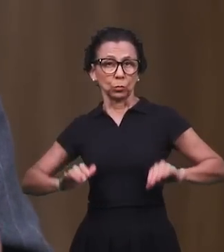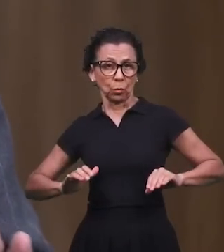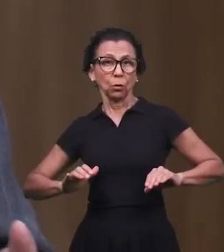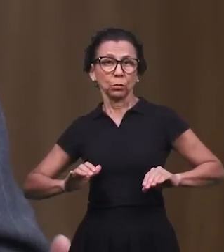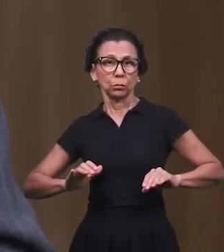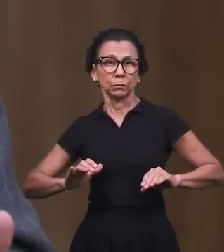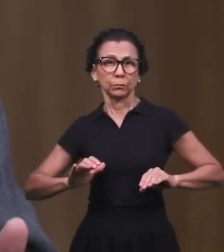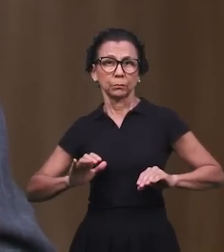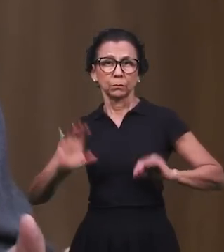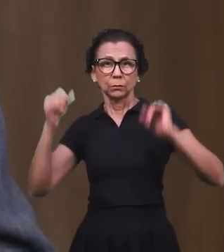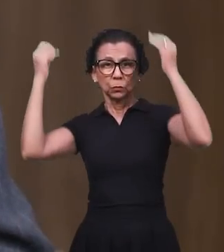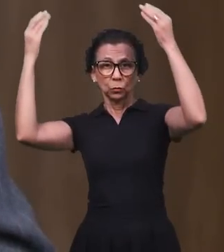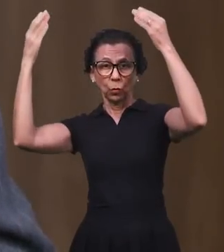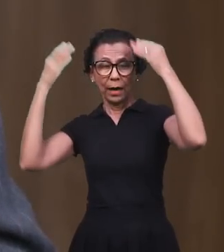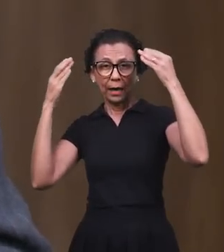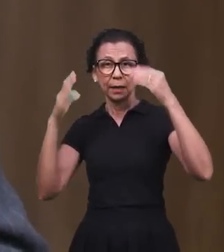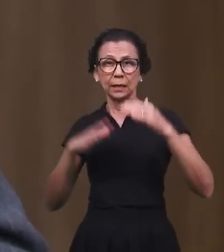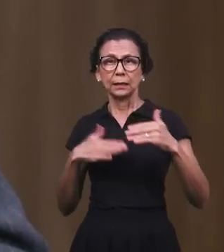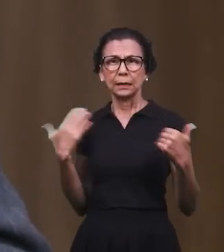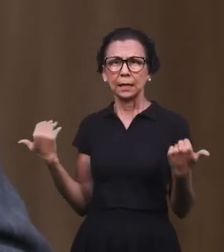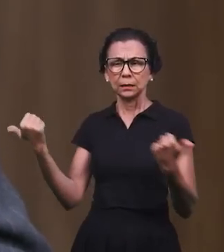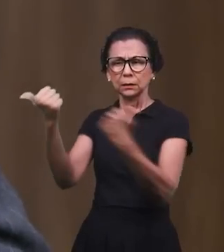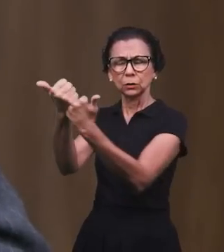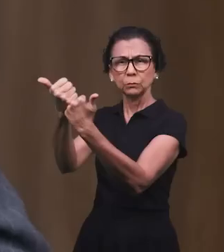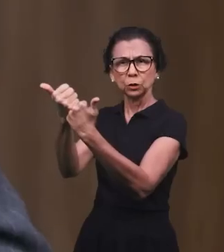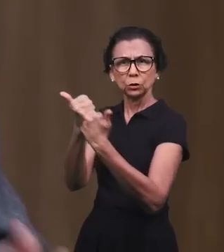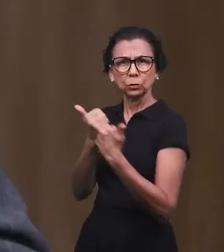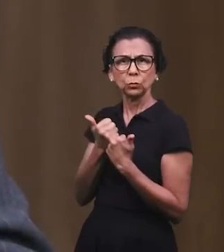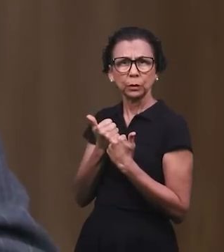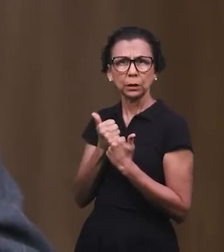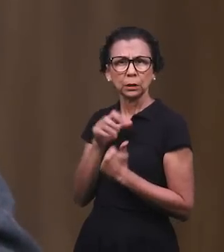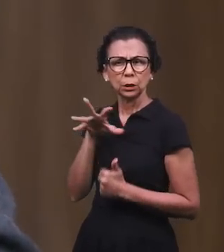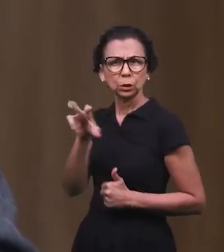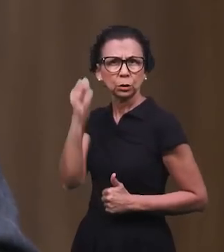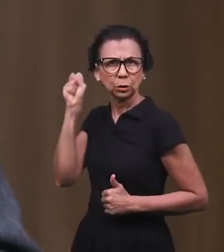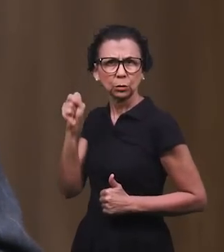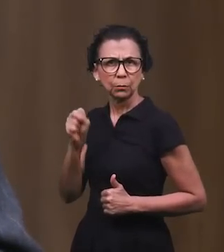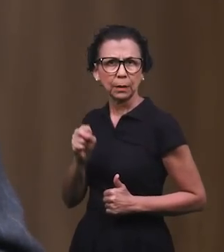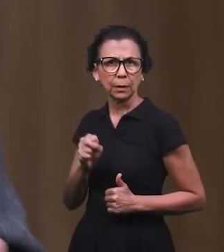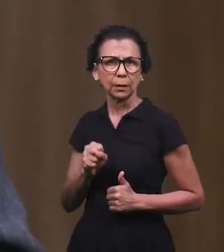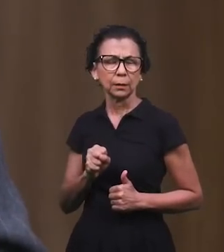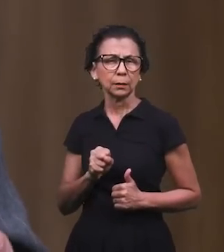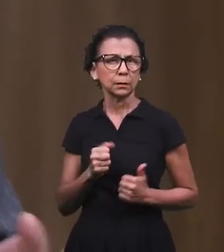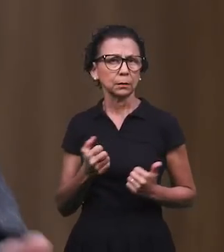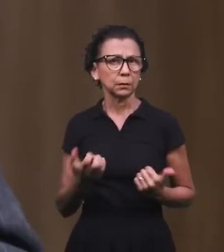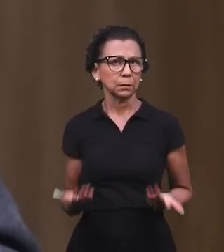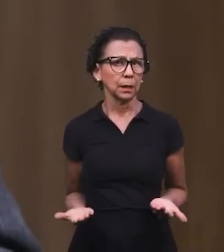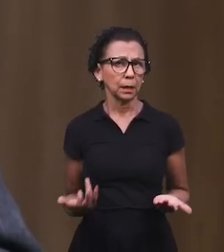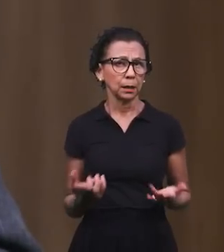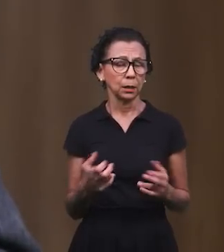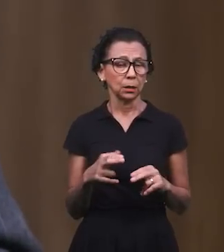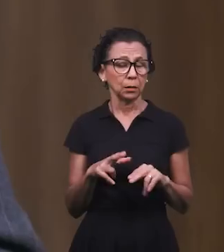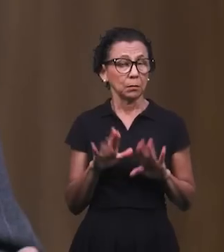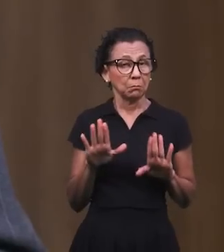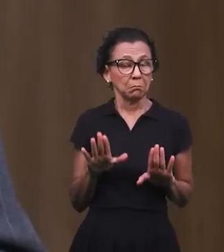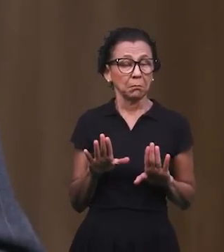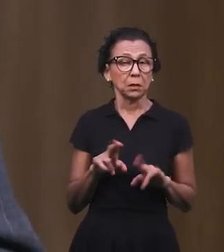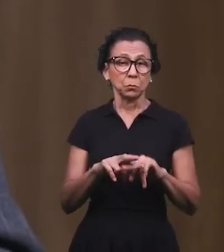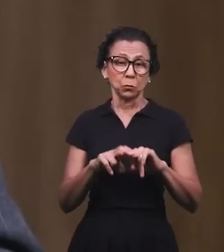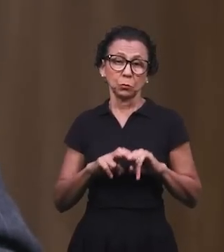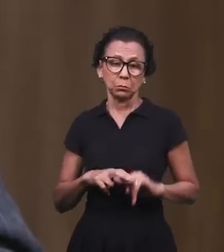que, por algum motivo próprio, não tão dedicados ao rei, aceitaram